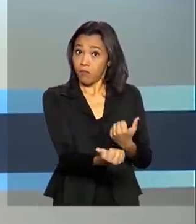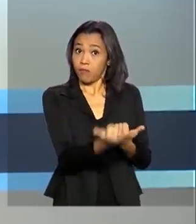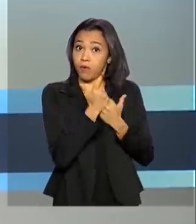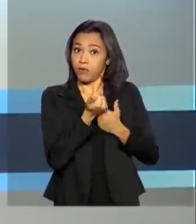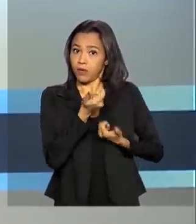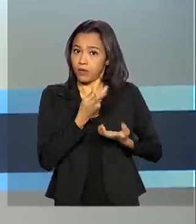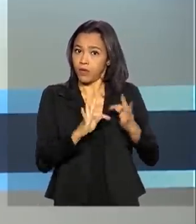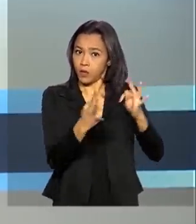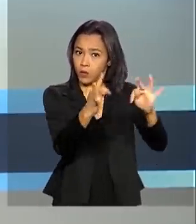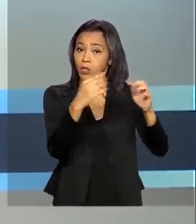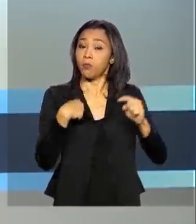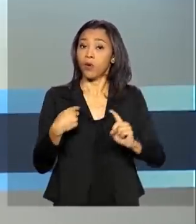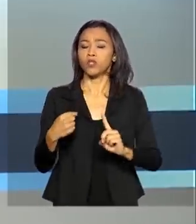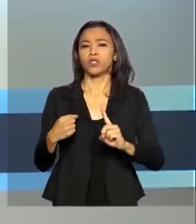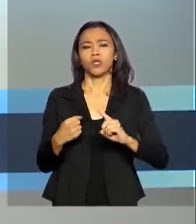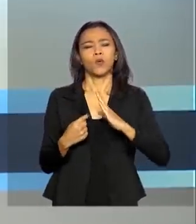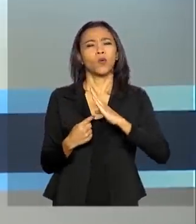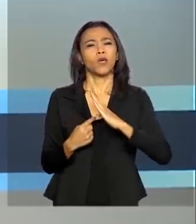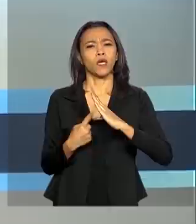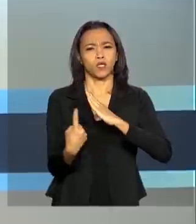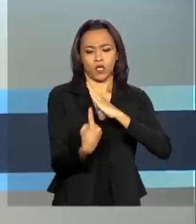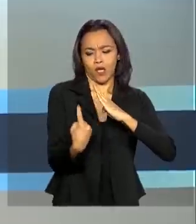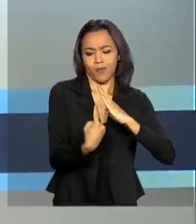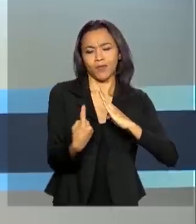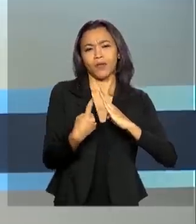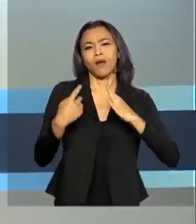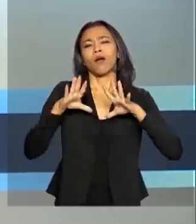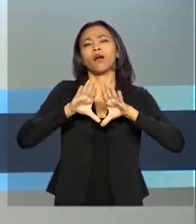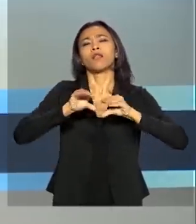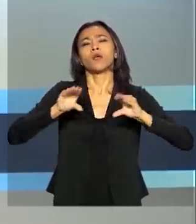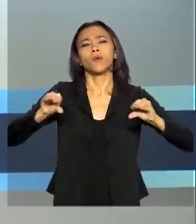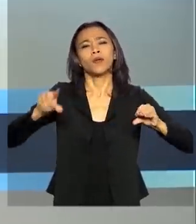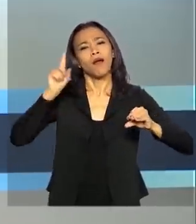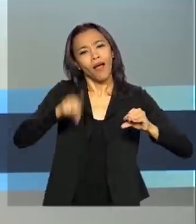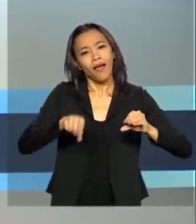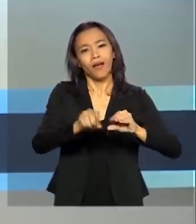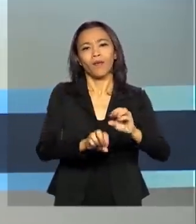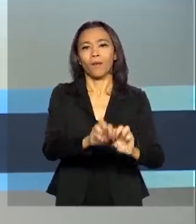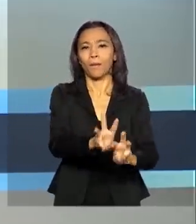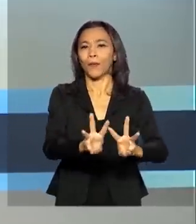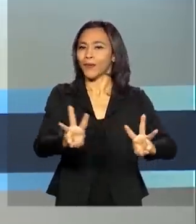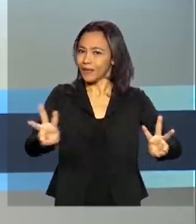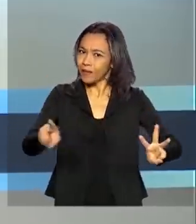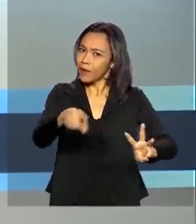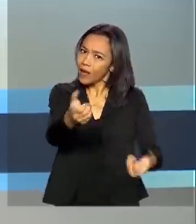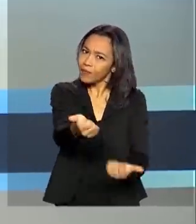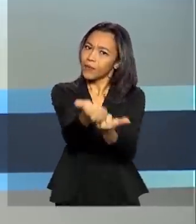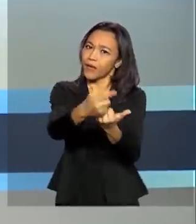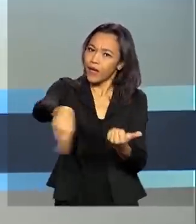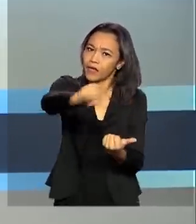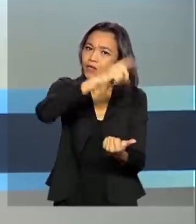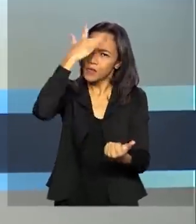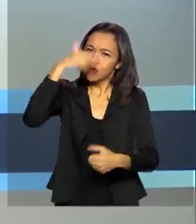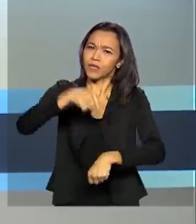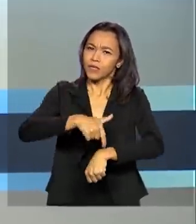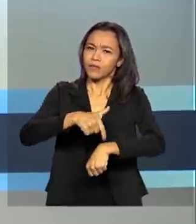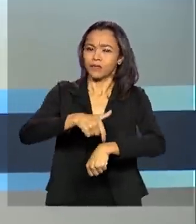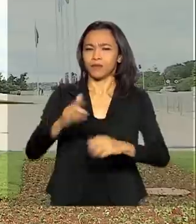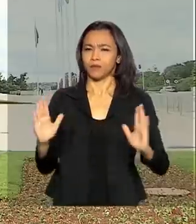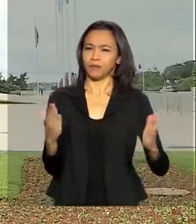tornar o isolamento social mais tranquilo. O portal Governo Digital é mais uma ferramenta para ajudar o brasileiro neste momento.